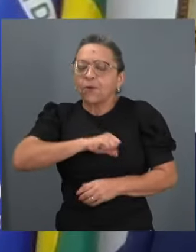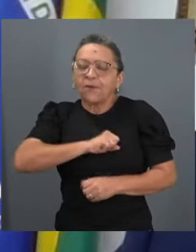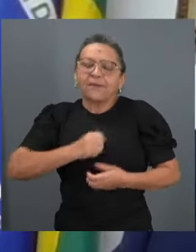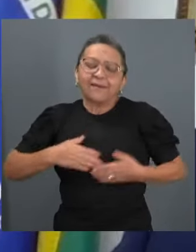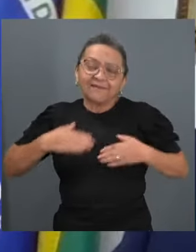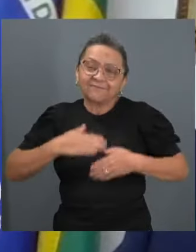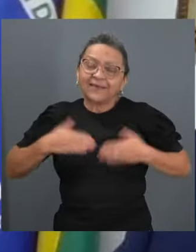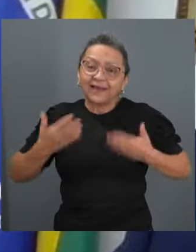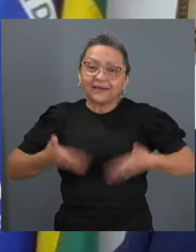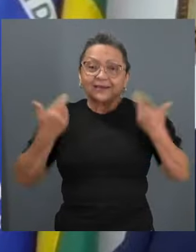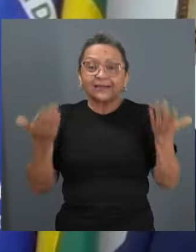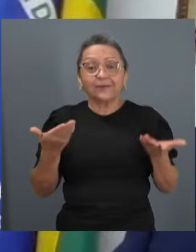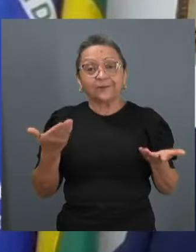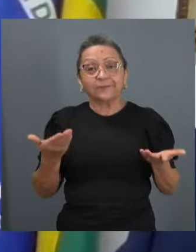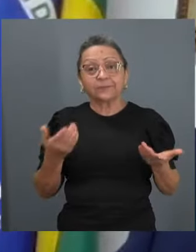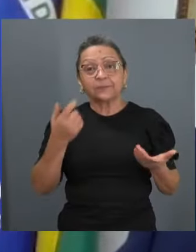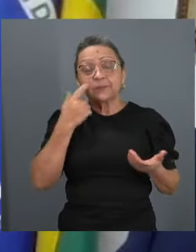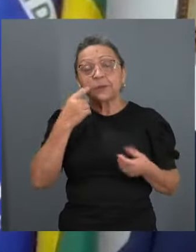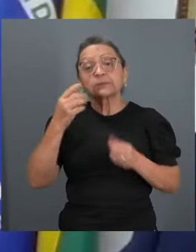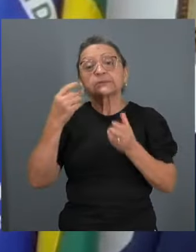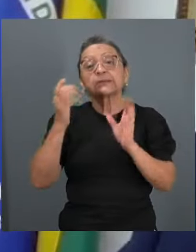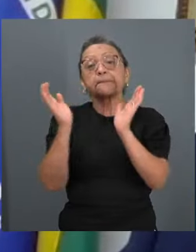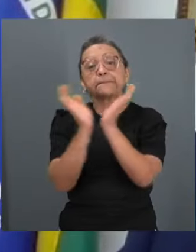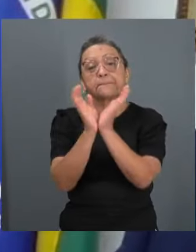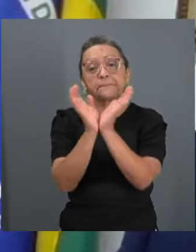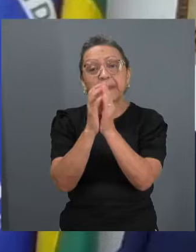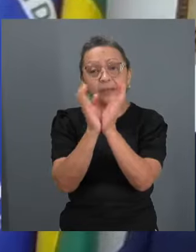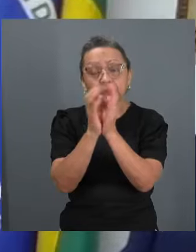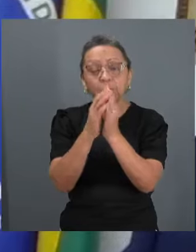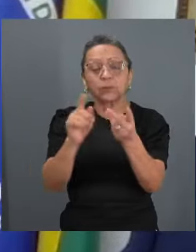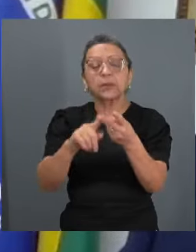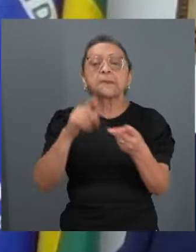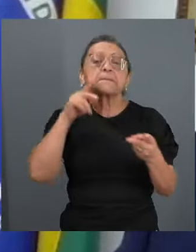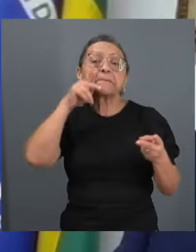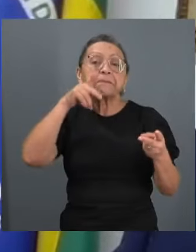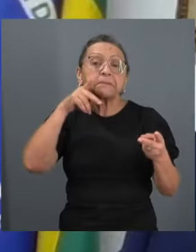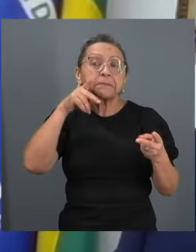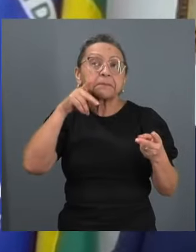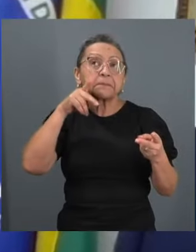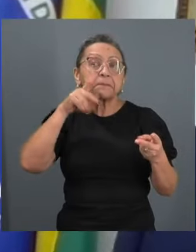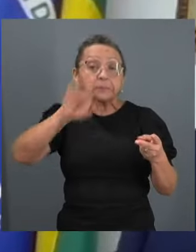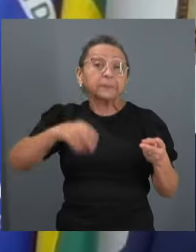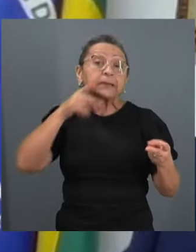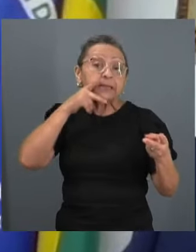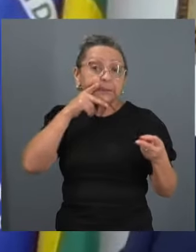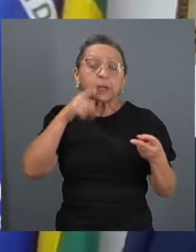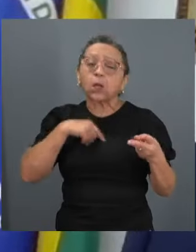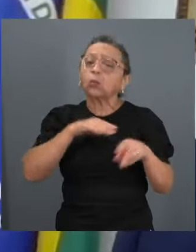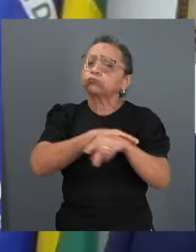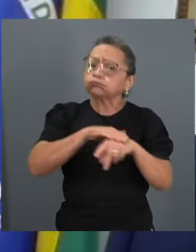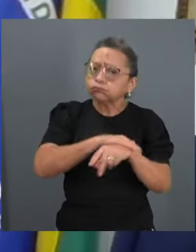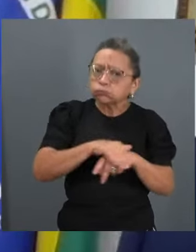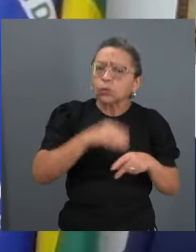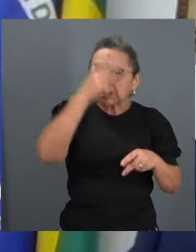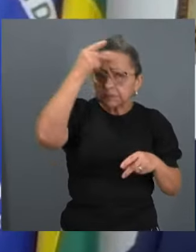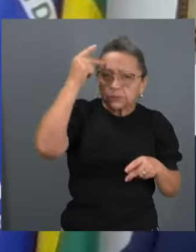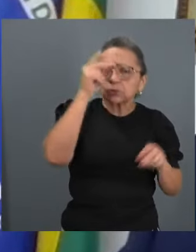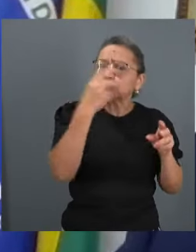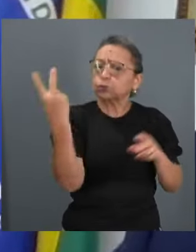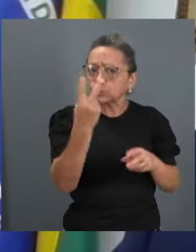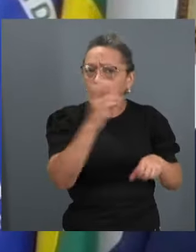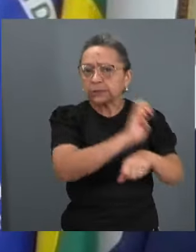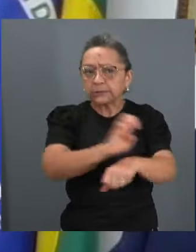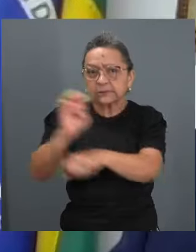alegria, em Pernambuco e na Paraíba. Conversei com os paraibanos e